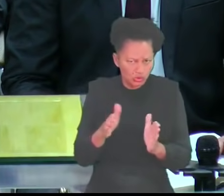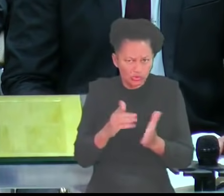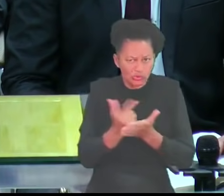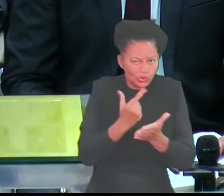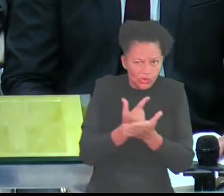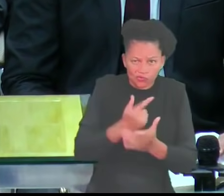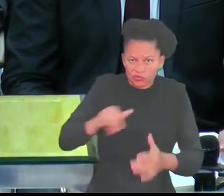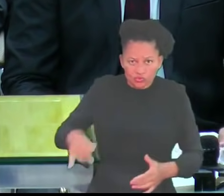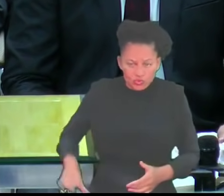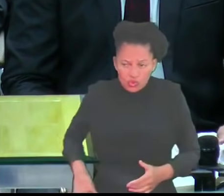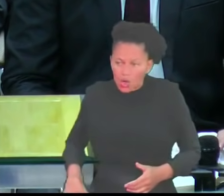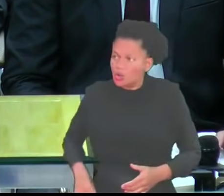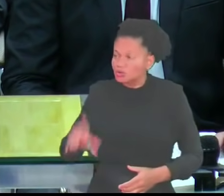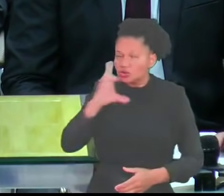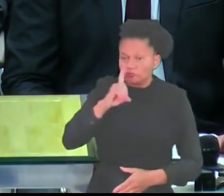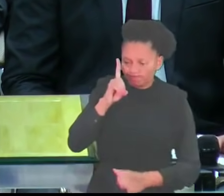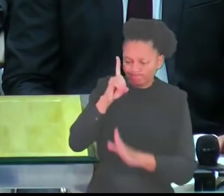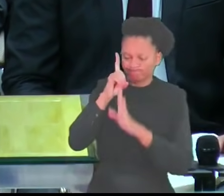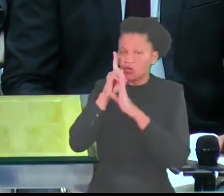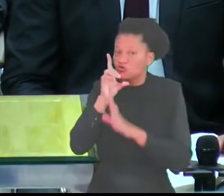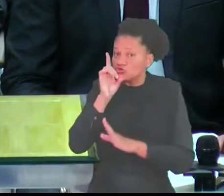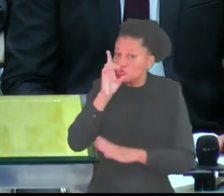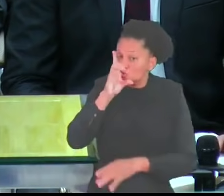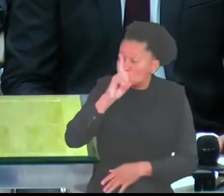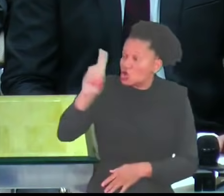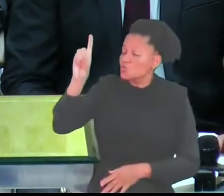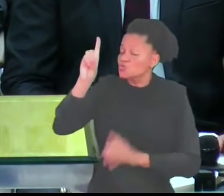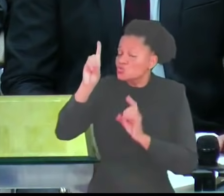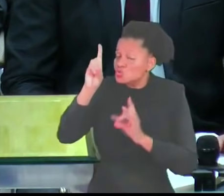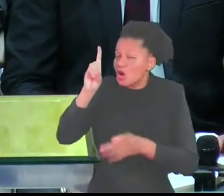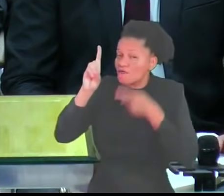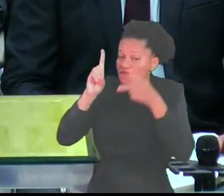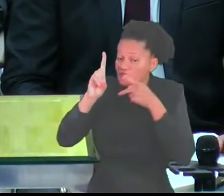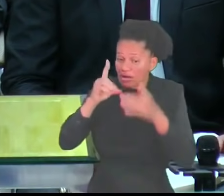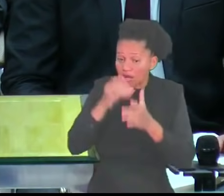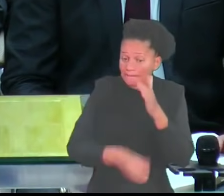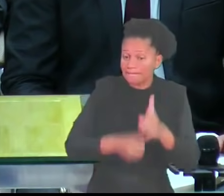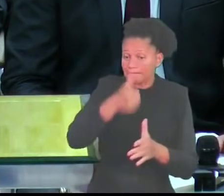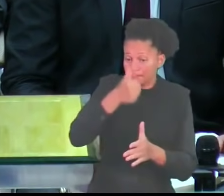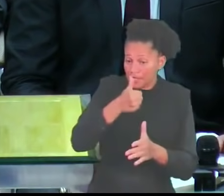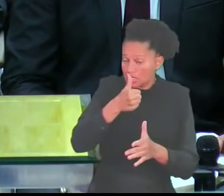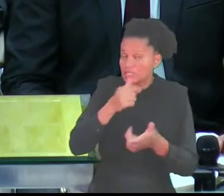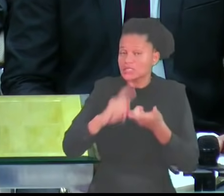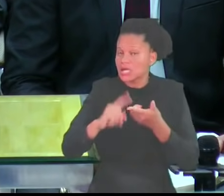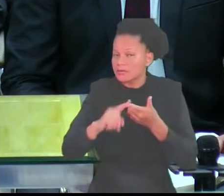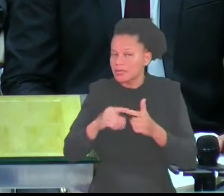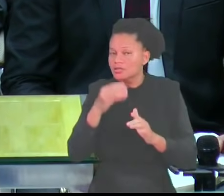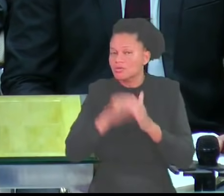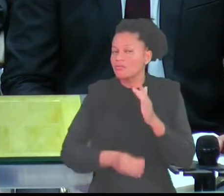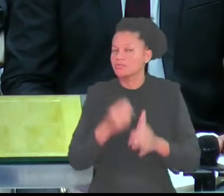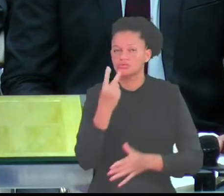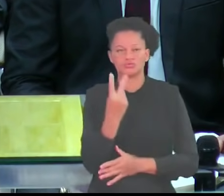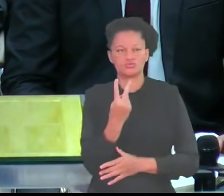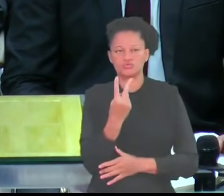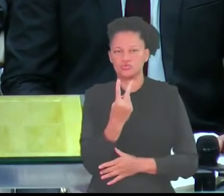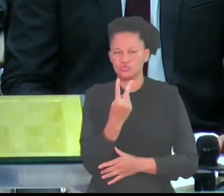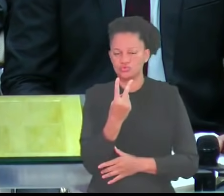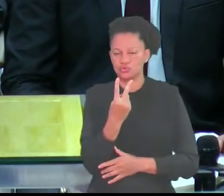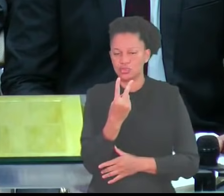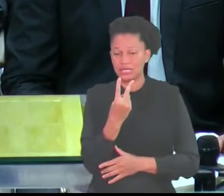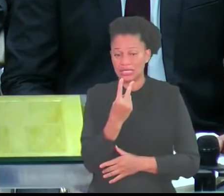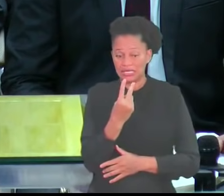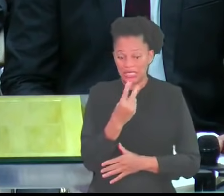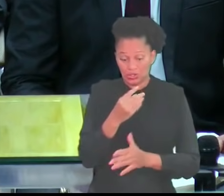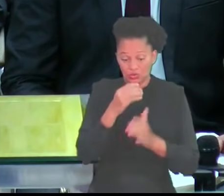no livro de Jó. Deus só fala no livro de Jó, no capítulo 1 e no capítulo 2. Do capítulo 3